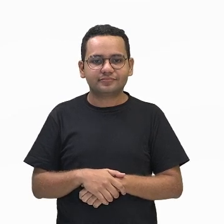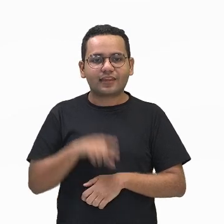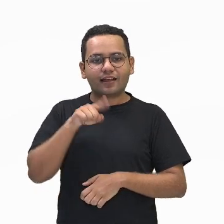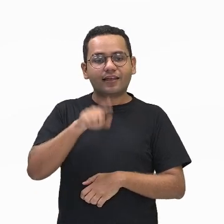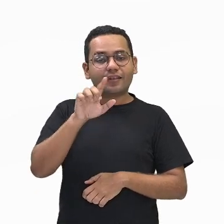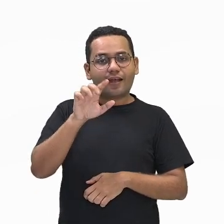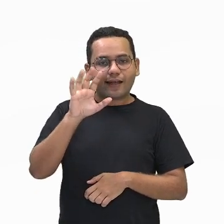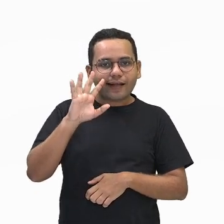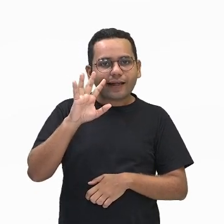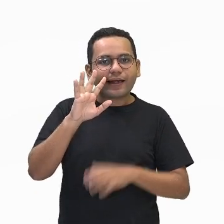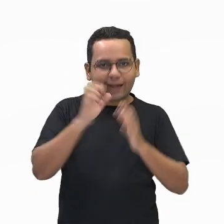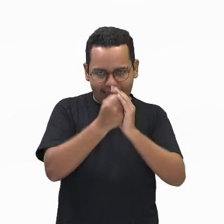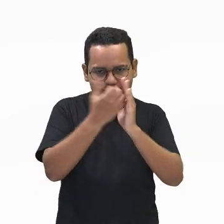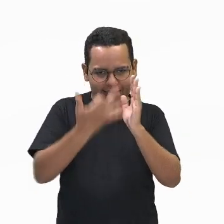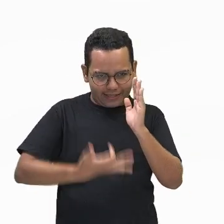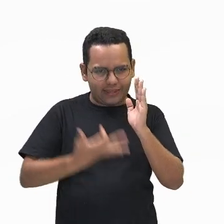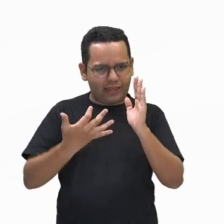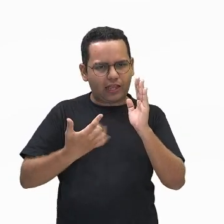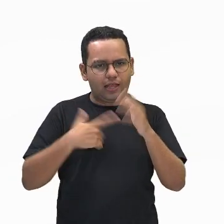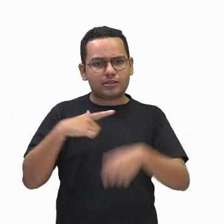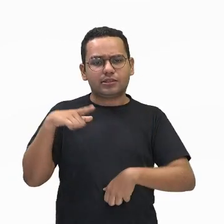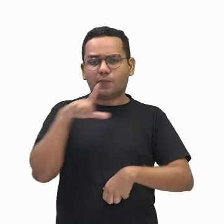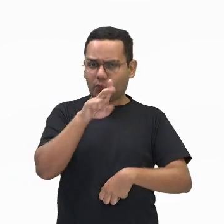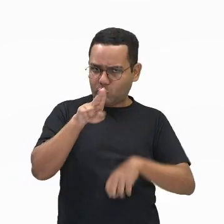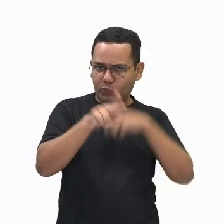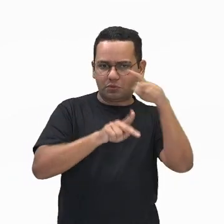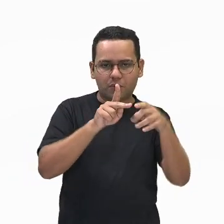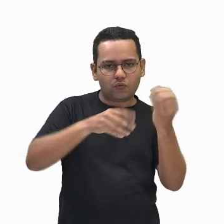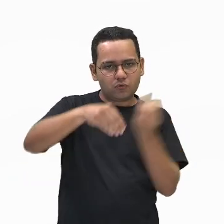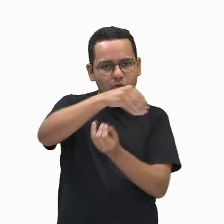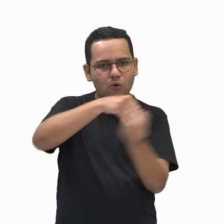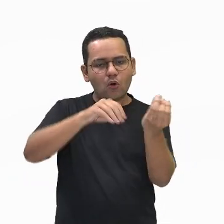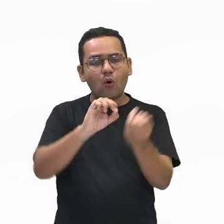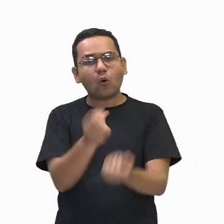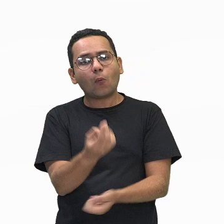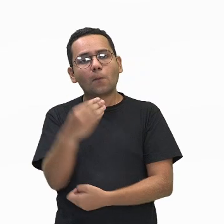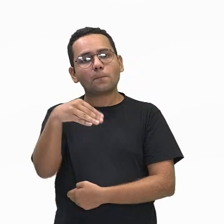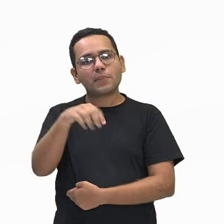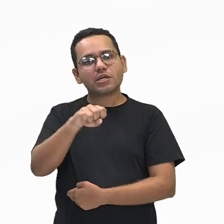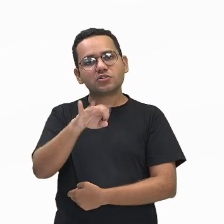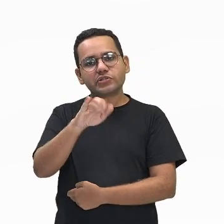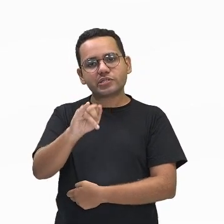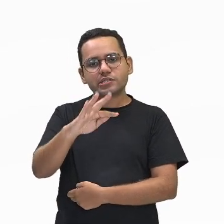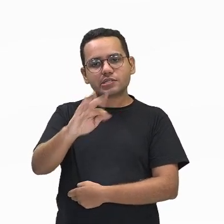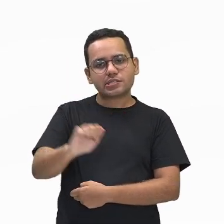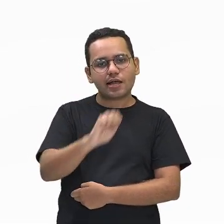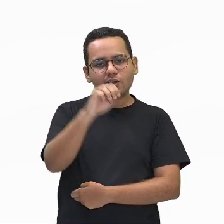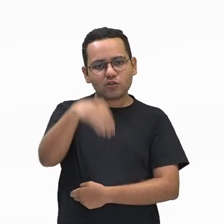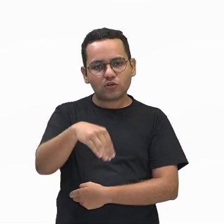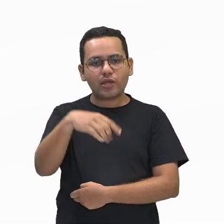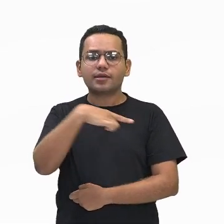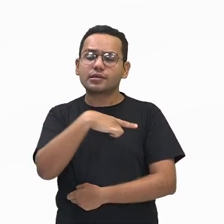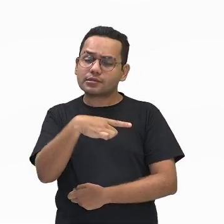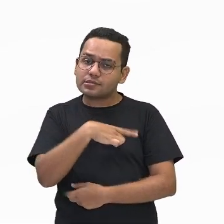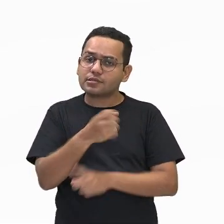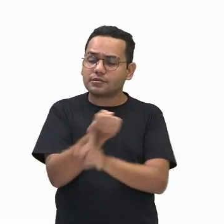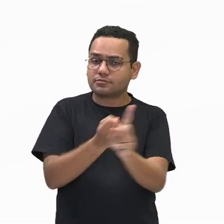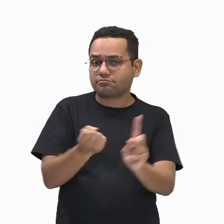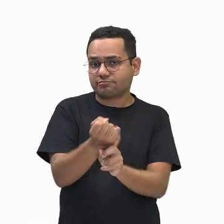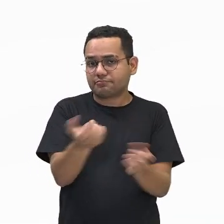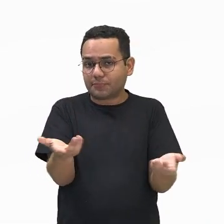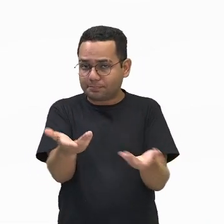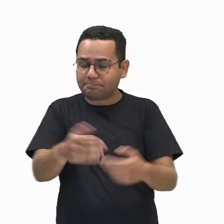de miscigenação ou mestiçagem e está muito presente na sociedade brasileira.